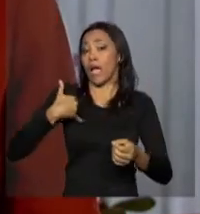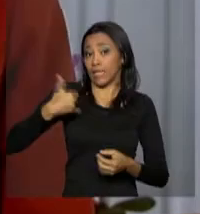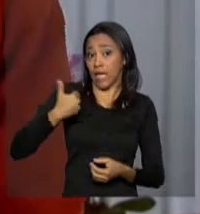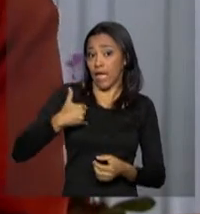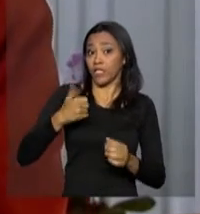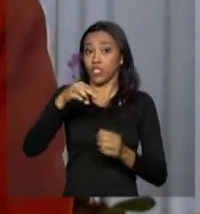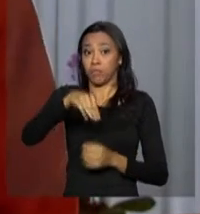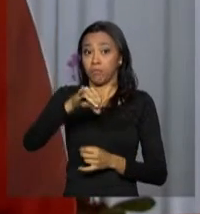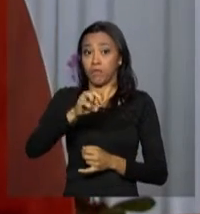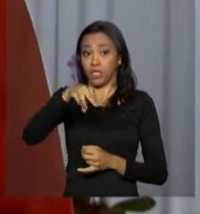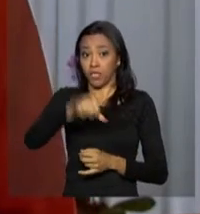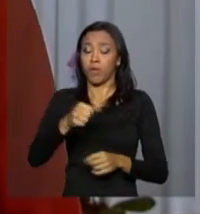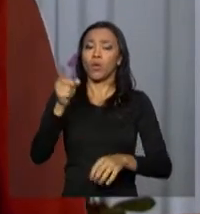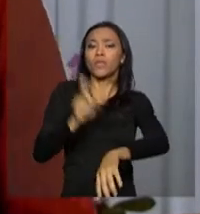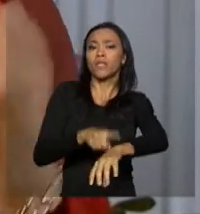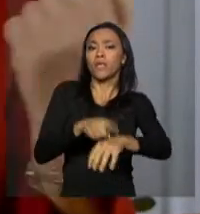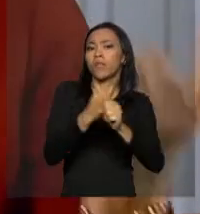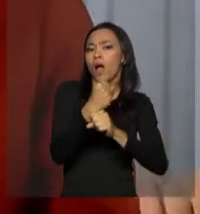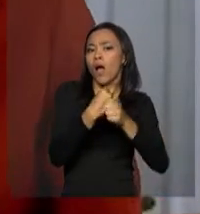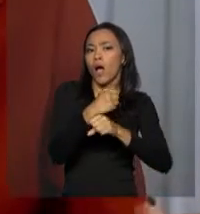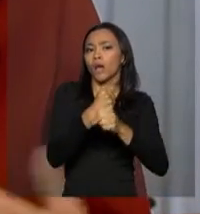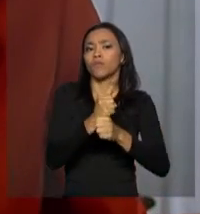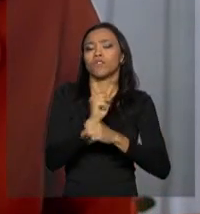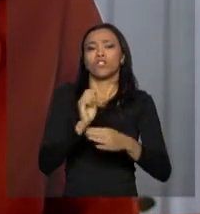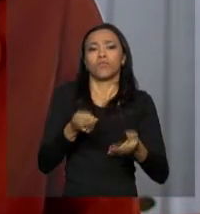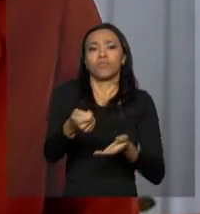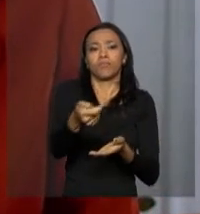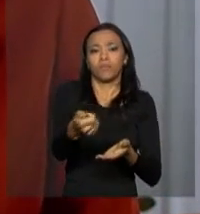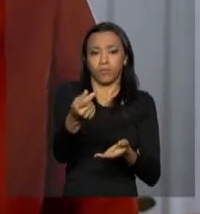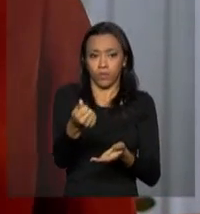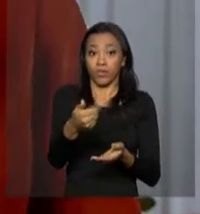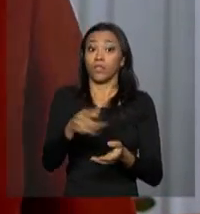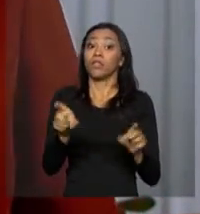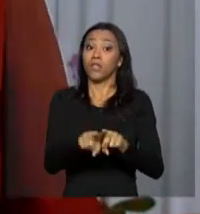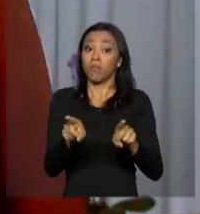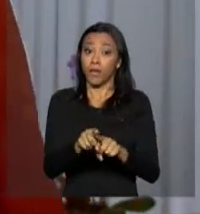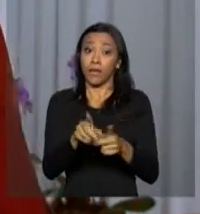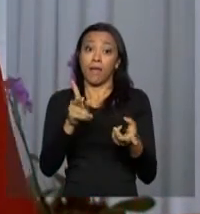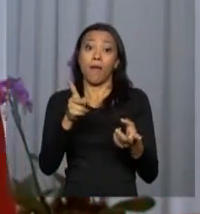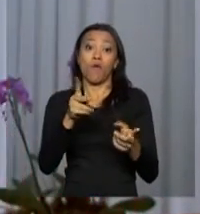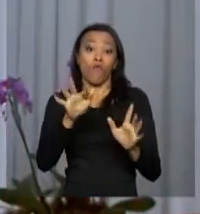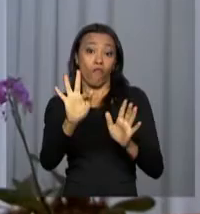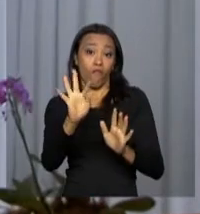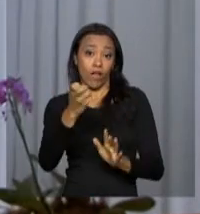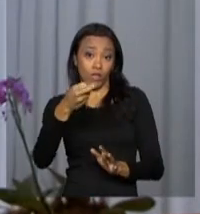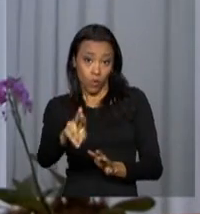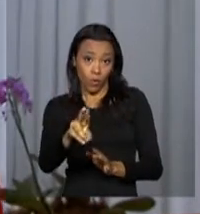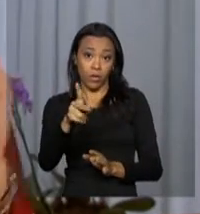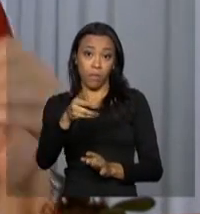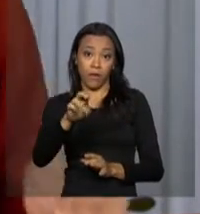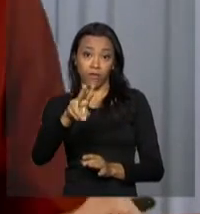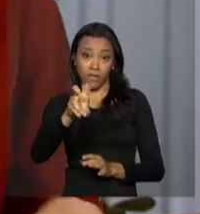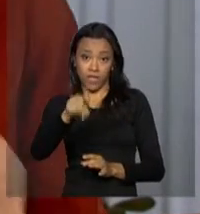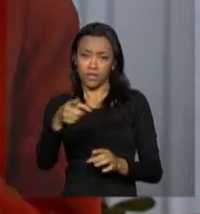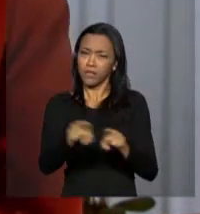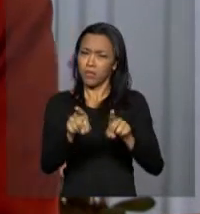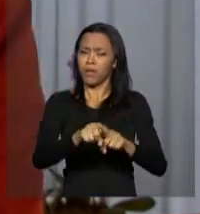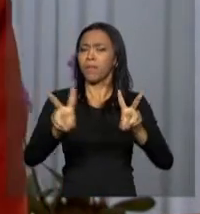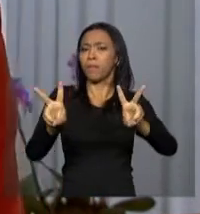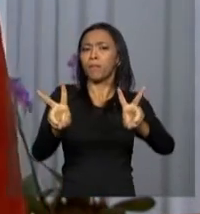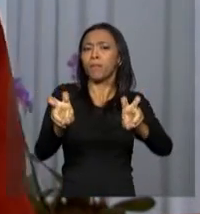mínima, tempo de contribuição e fator previdenciário. Propomos ainda como pauta políticas